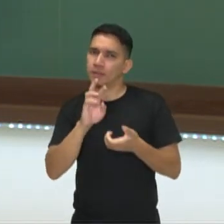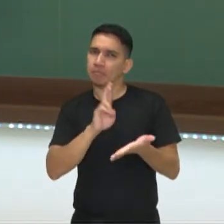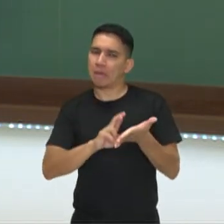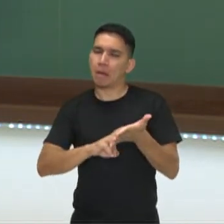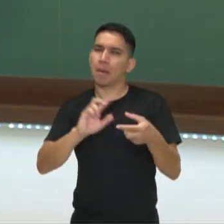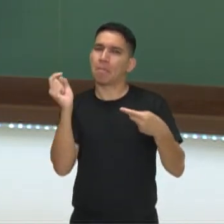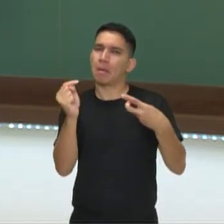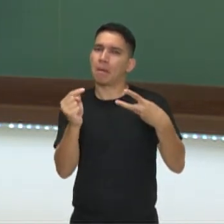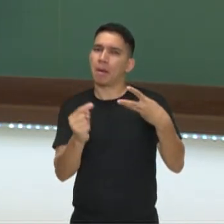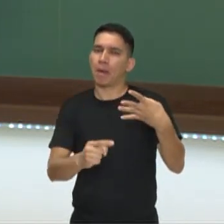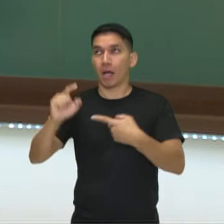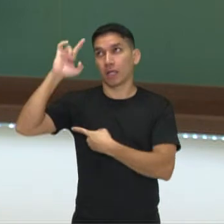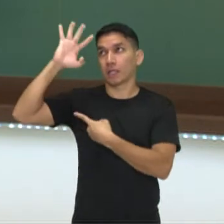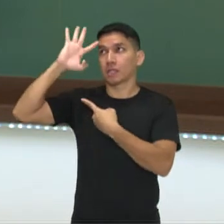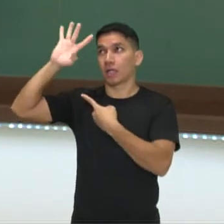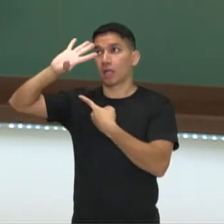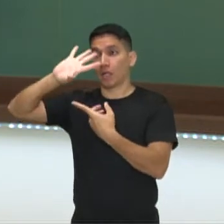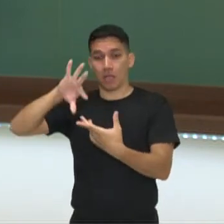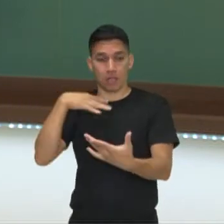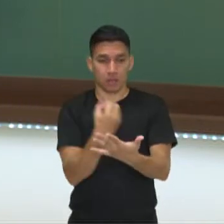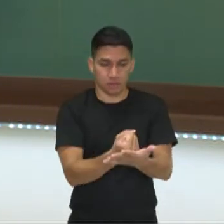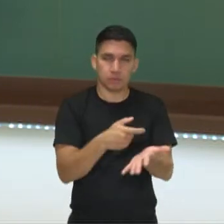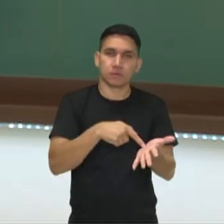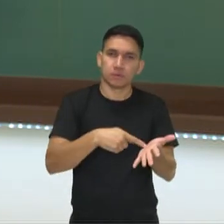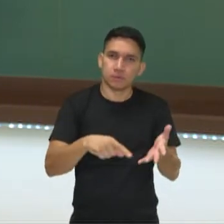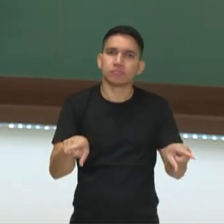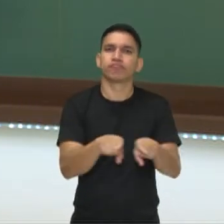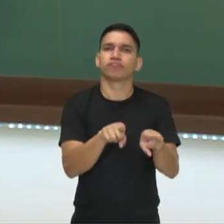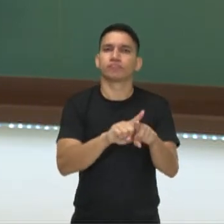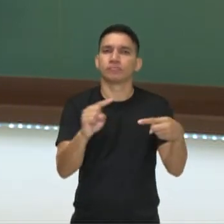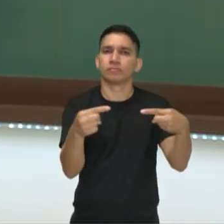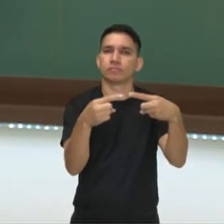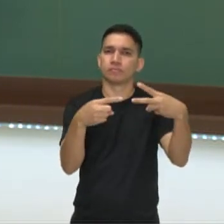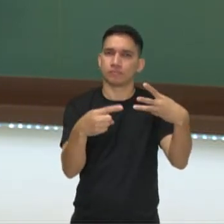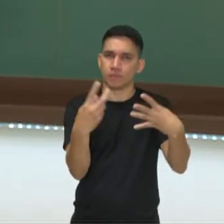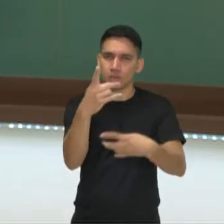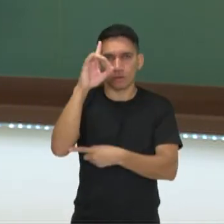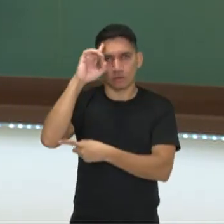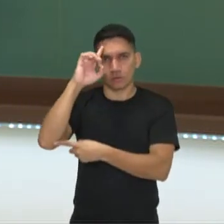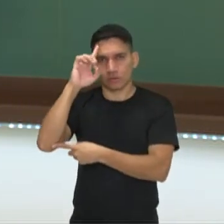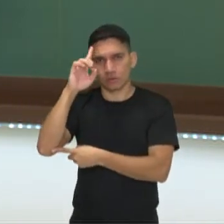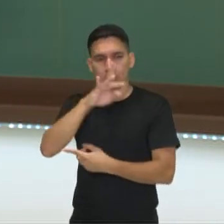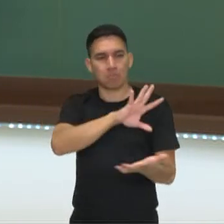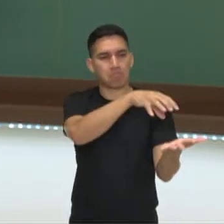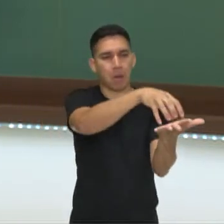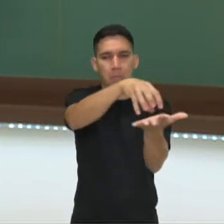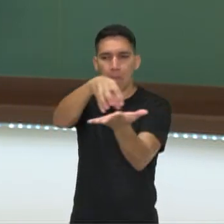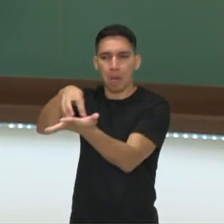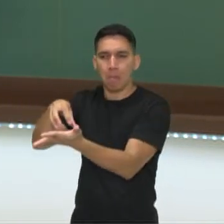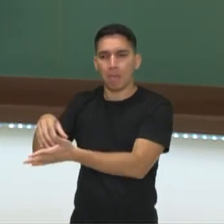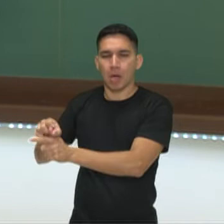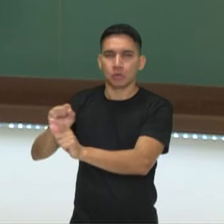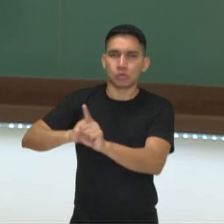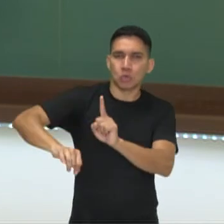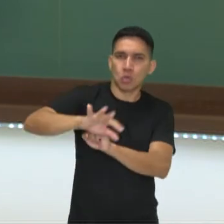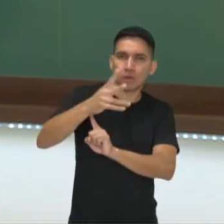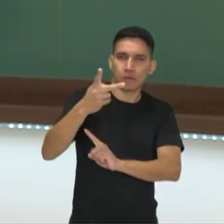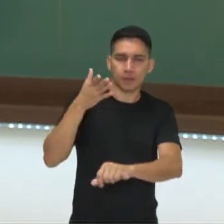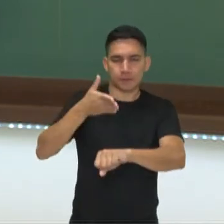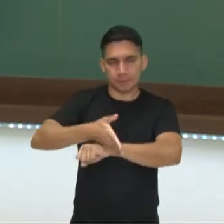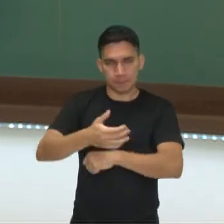colocando essa teorização dentro de algumas realidades, né, do seu cotidiano, das instituições sociais a quais vocês